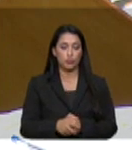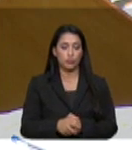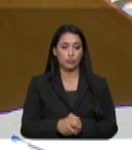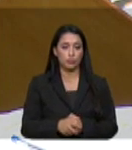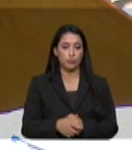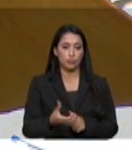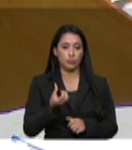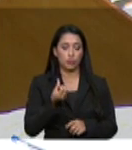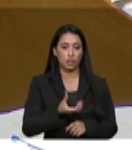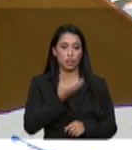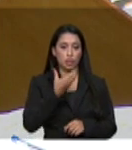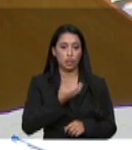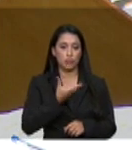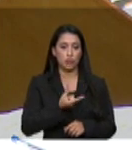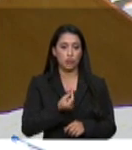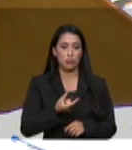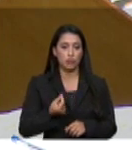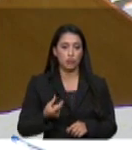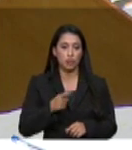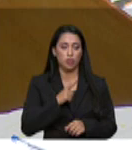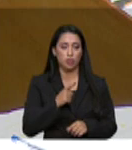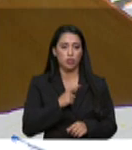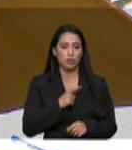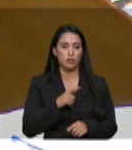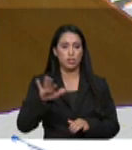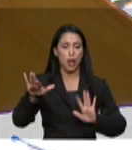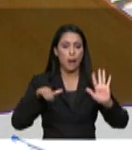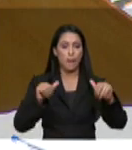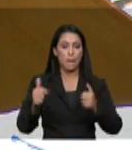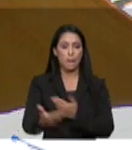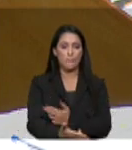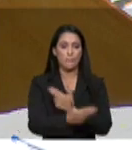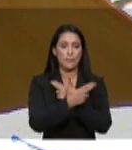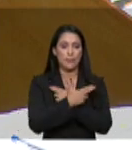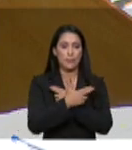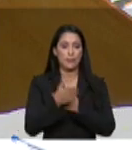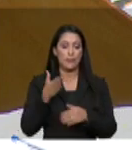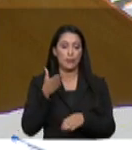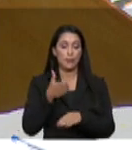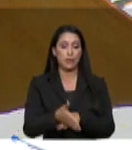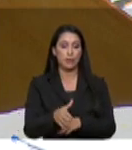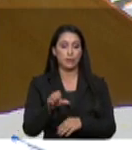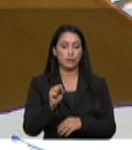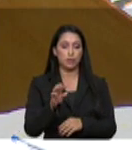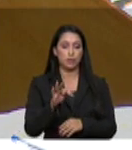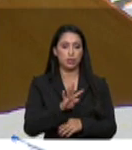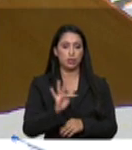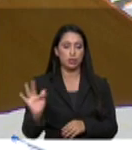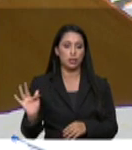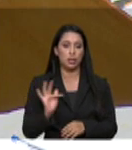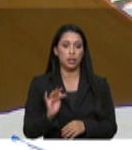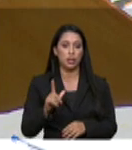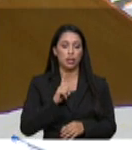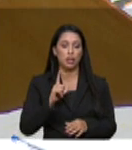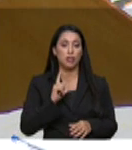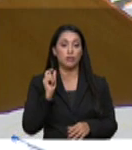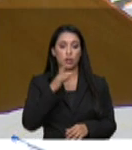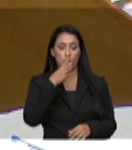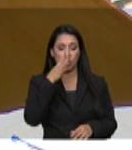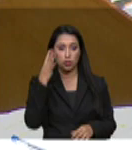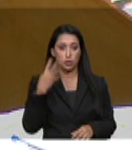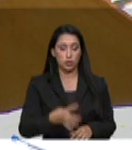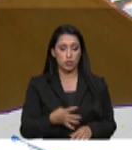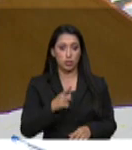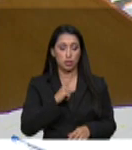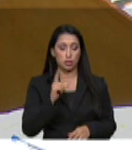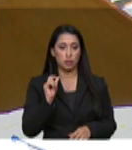é de seis de dezembro 2020.com título convoquei as forças armadas para intervir no STF sobre esse episódio leva o acusado